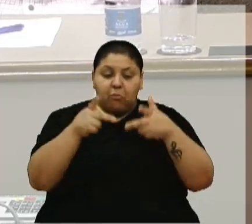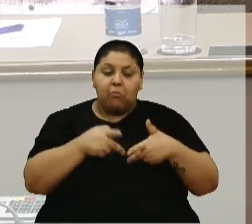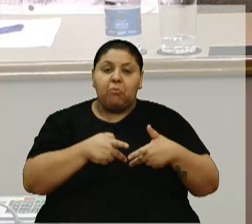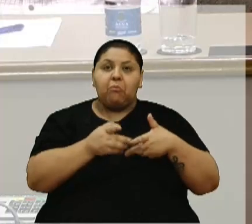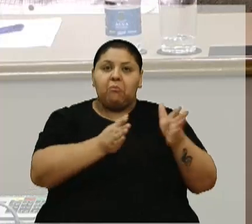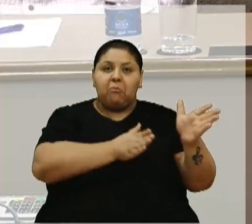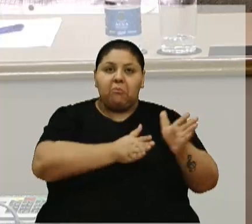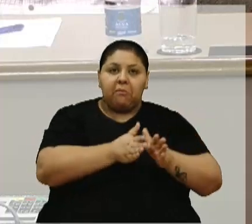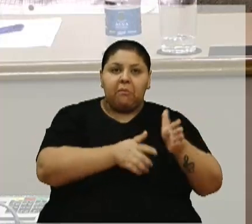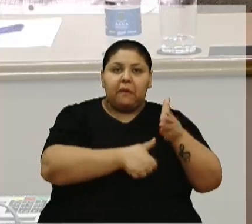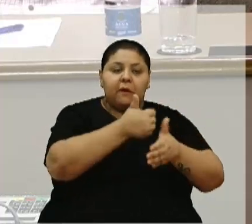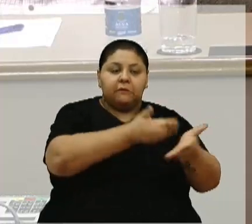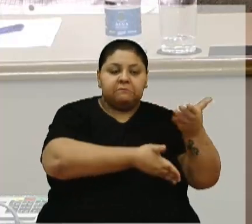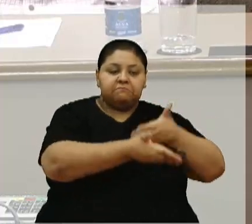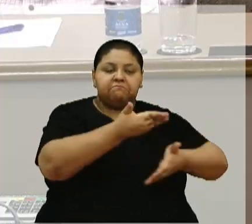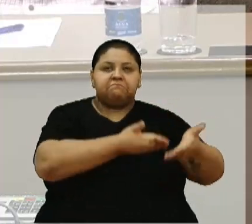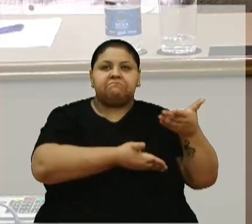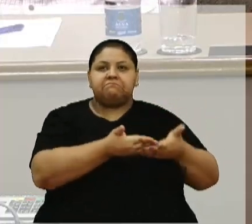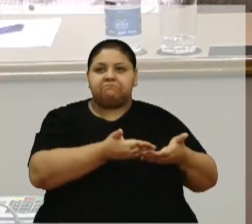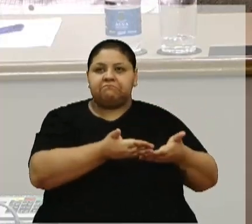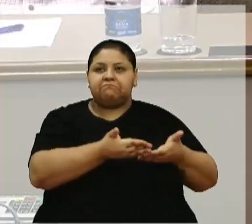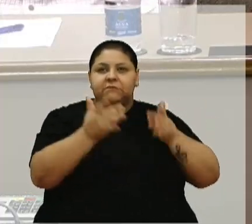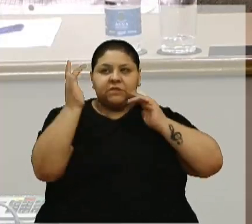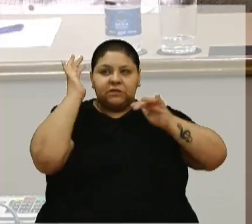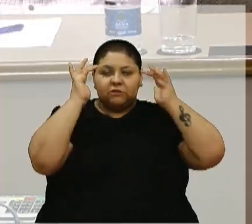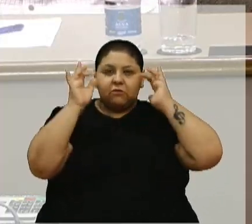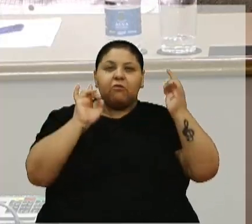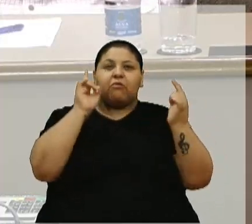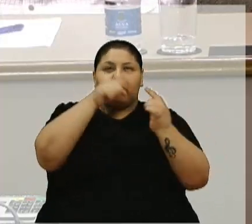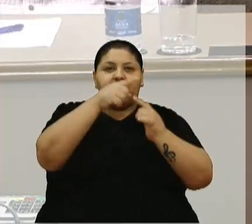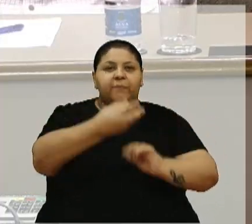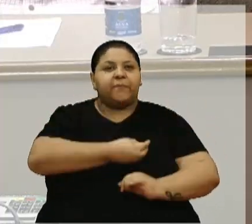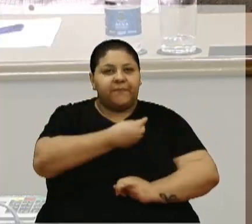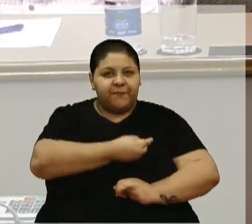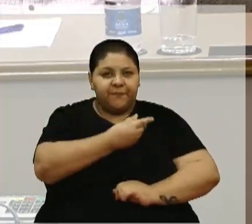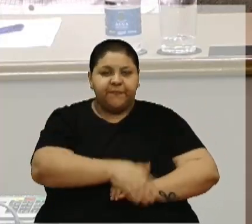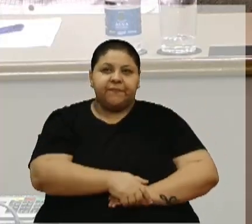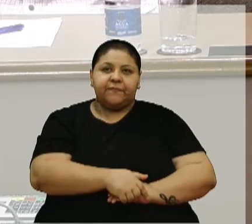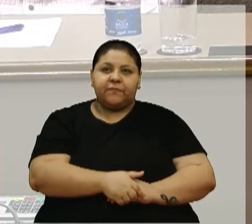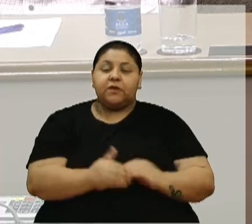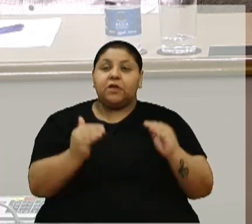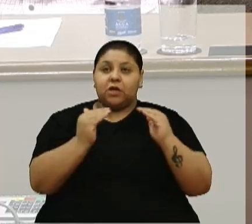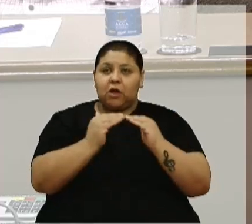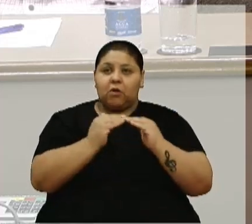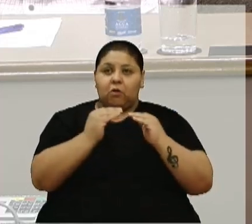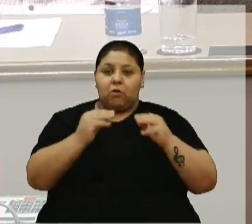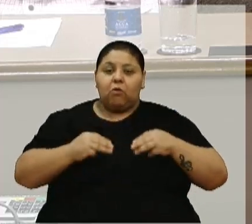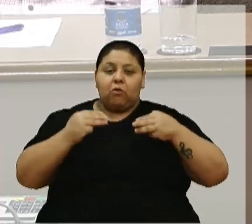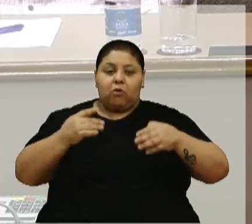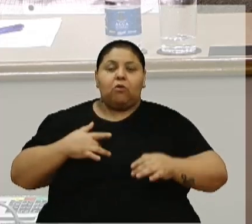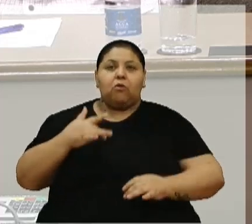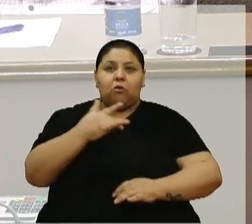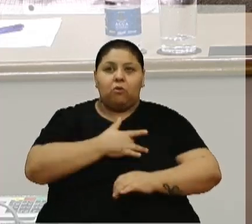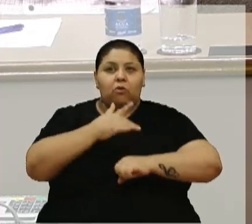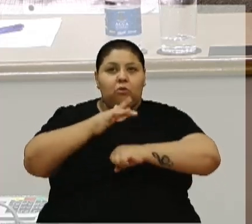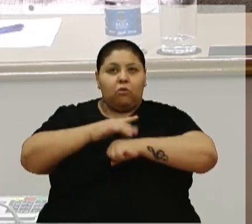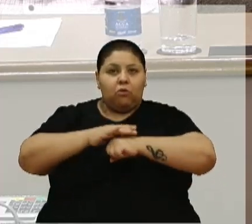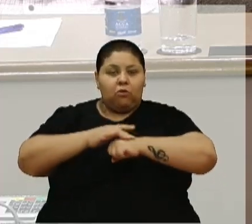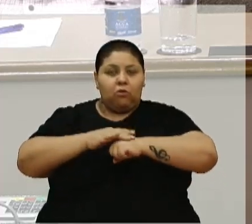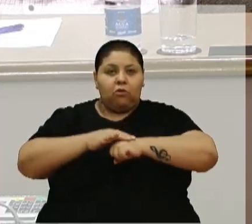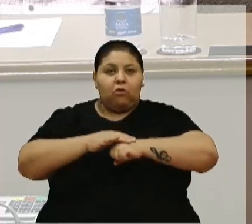acesso aos melhores tratamentos e a realização de seus sonhos e objetivos de vida. De acordo com o Ministério da Saúde, uma patologia é considerada